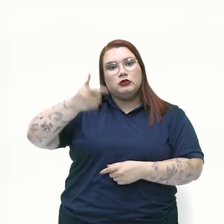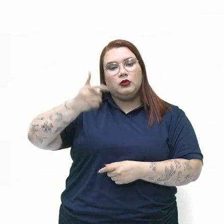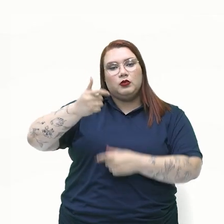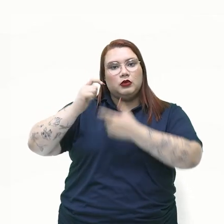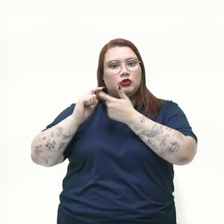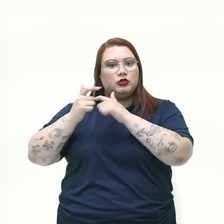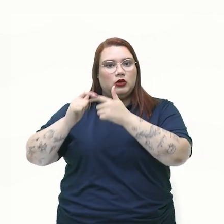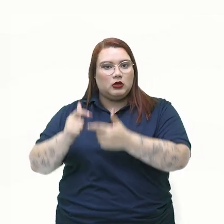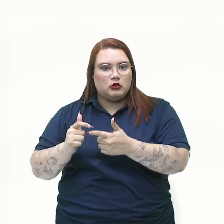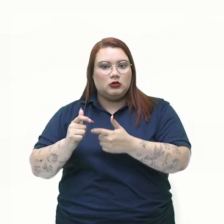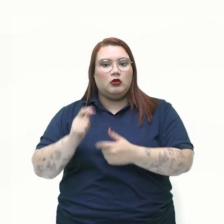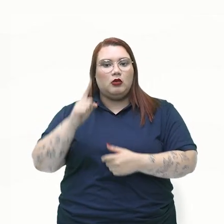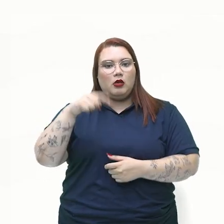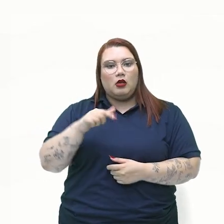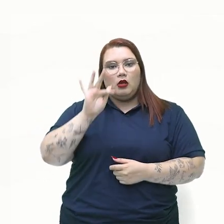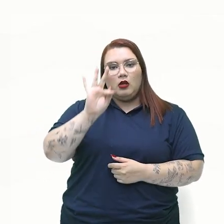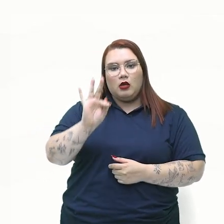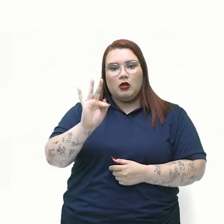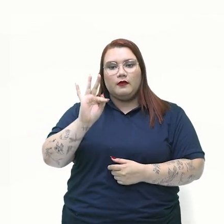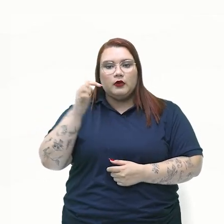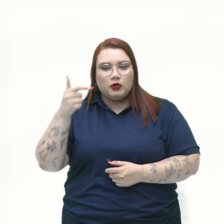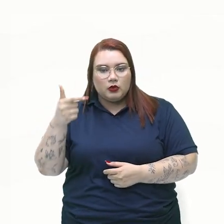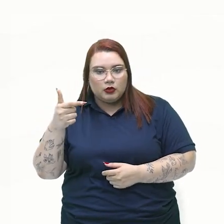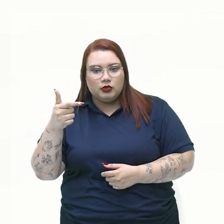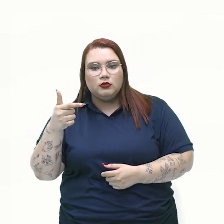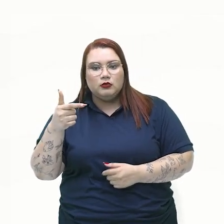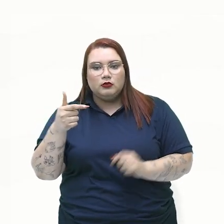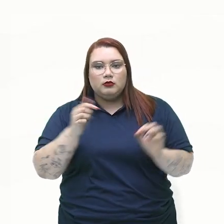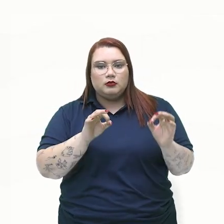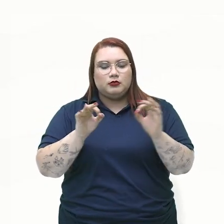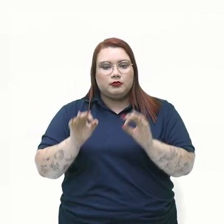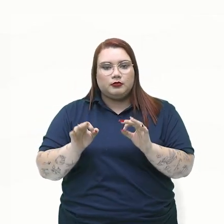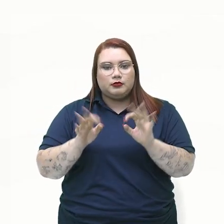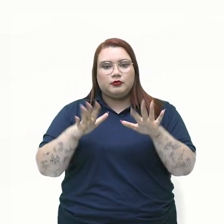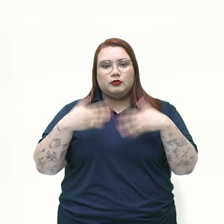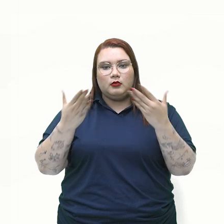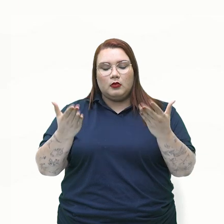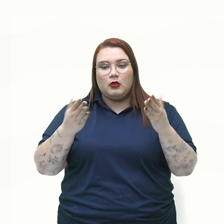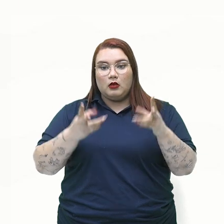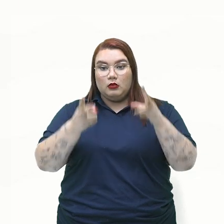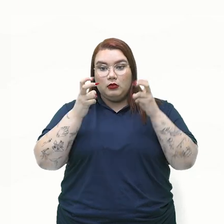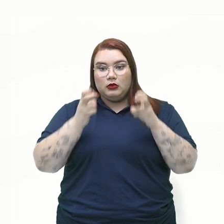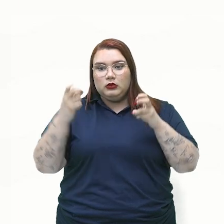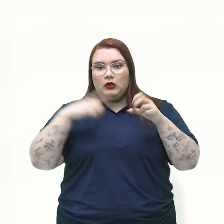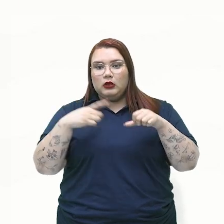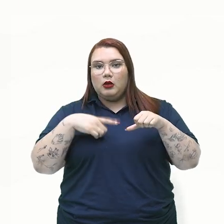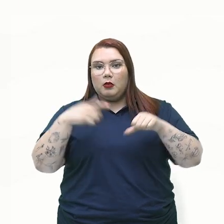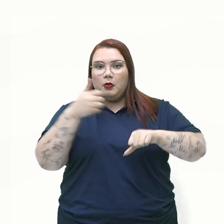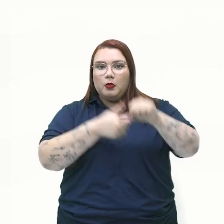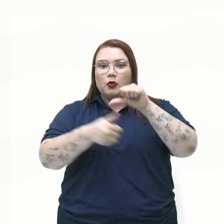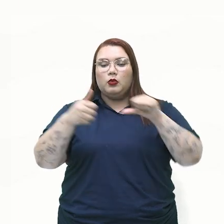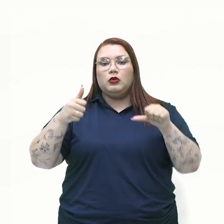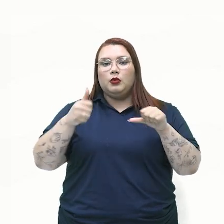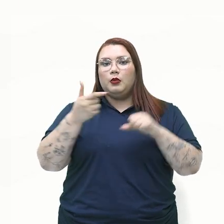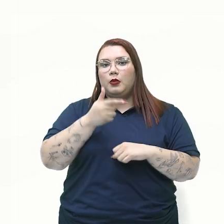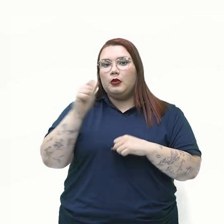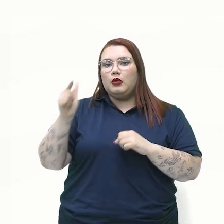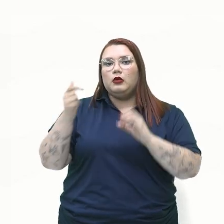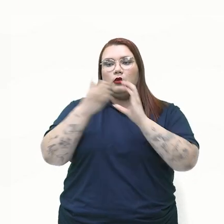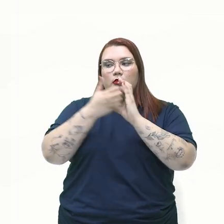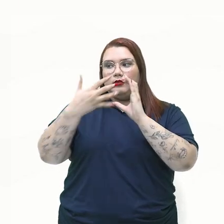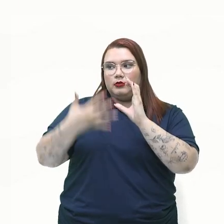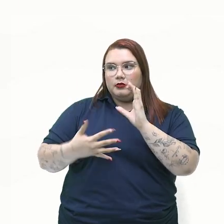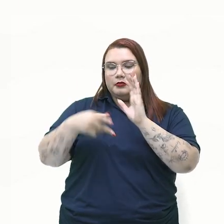a segunda geração, que chamamos de F2. E aqui a gente já consegue observar